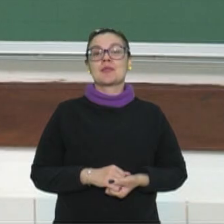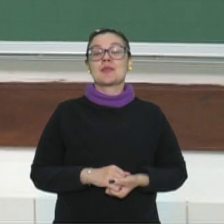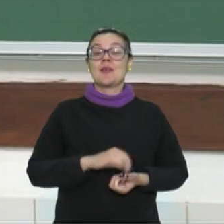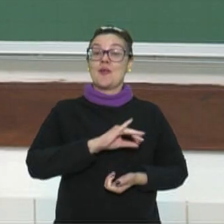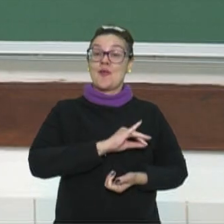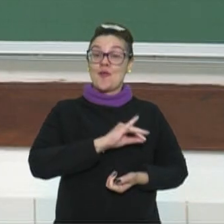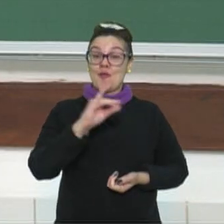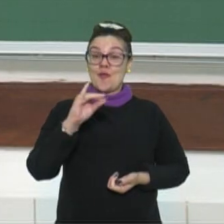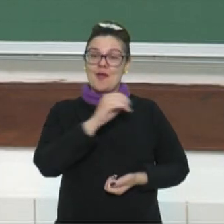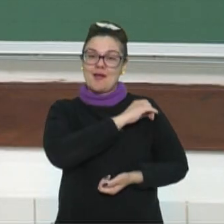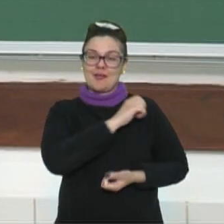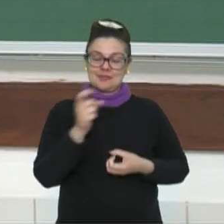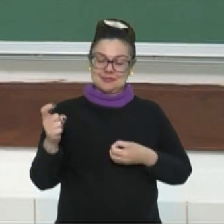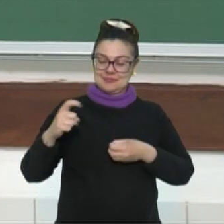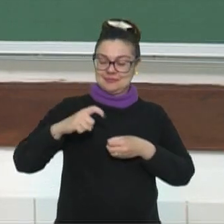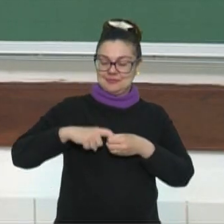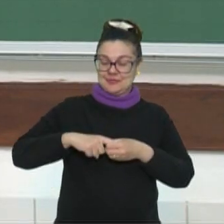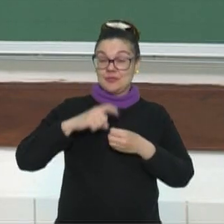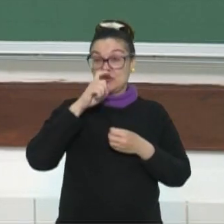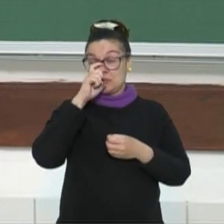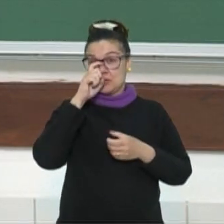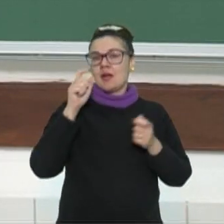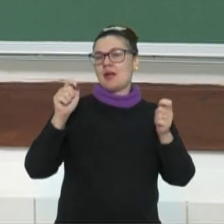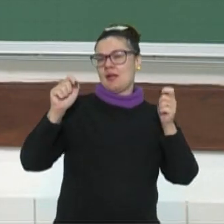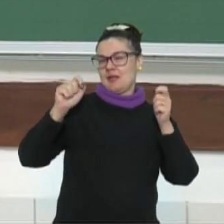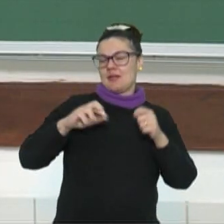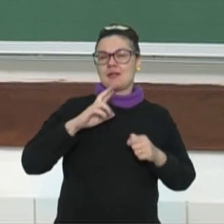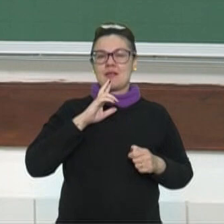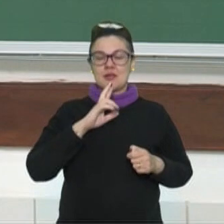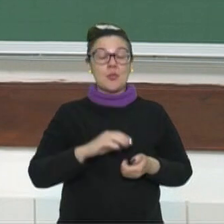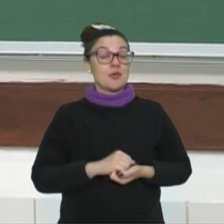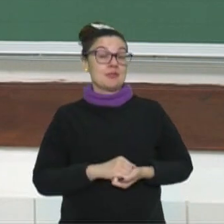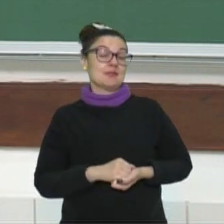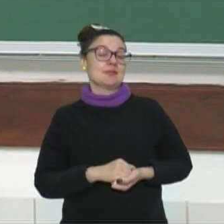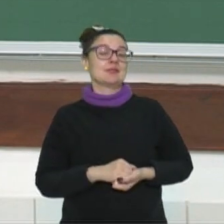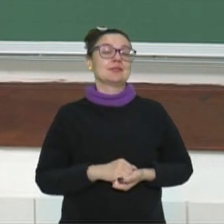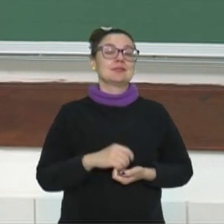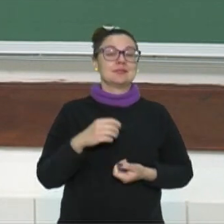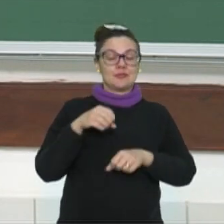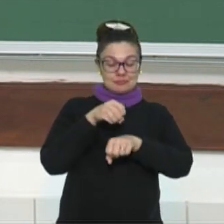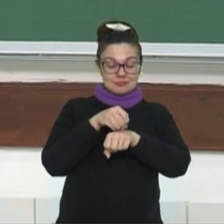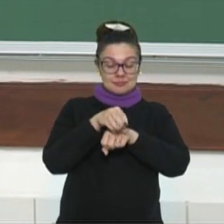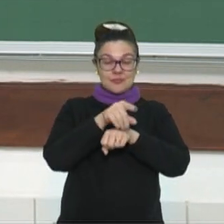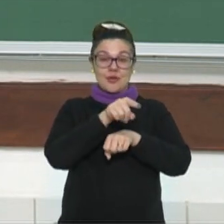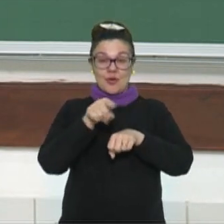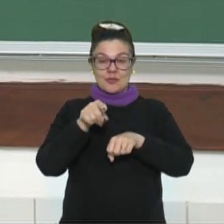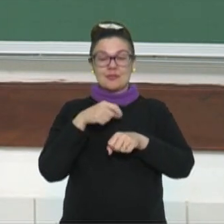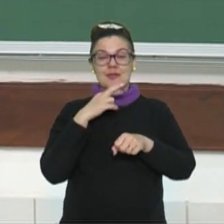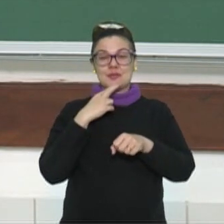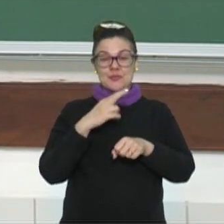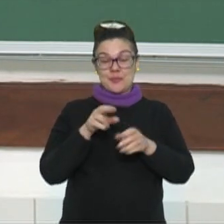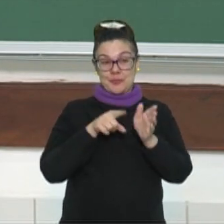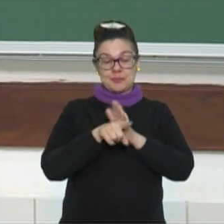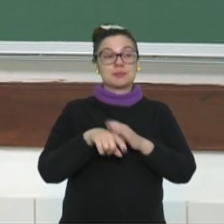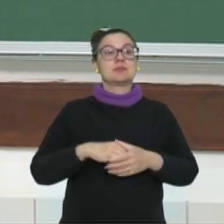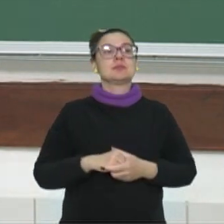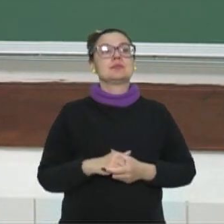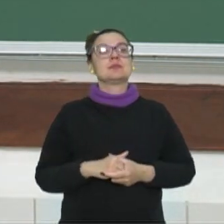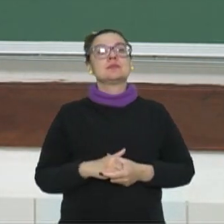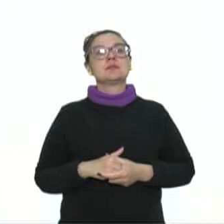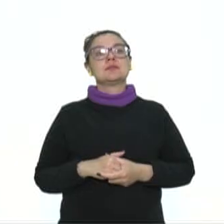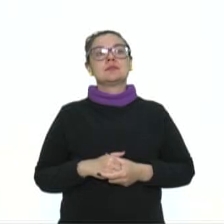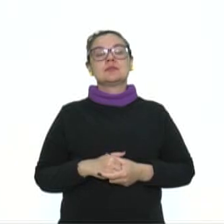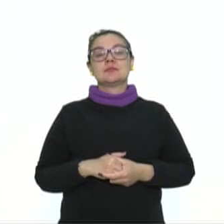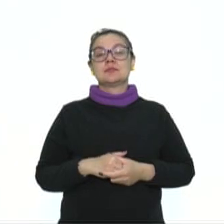Olá, estudante, voltando aqui com uma possível resposta. Sim, aqui eu vou te dar uma orientação de como responder essa questão.